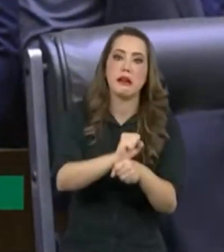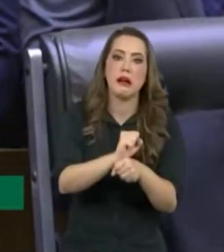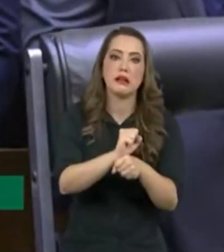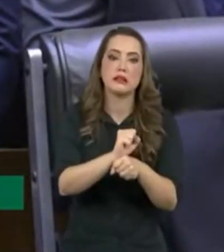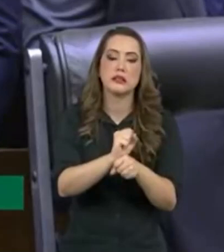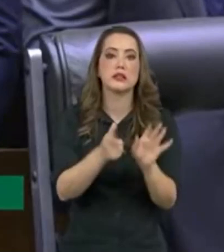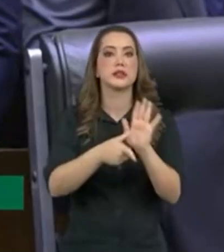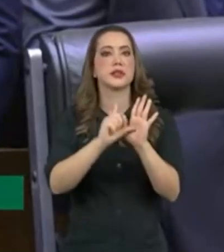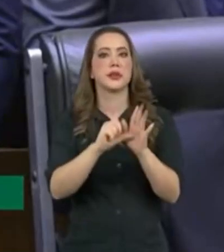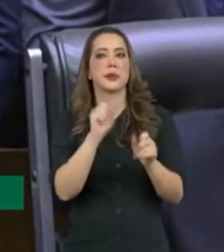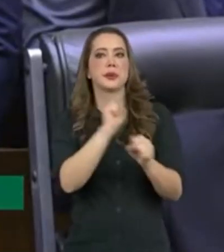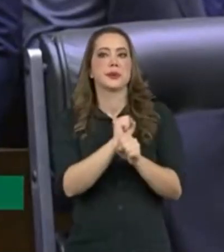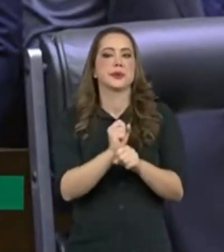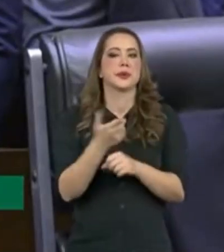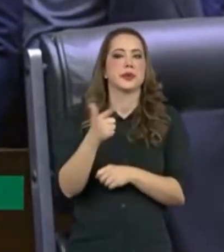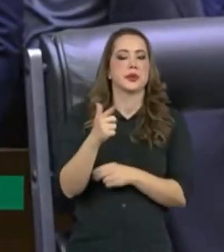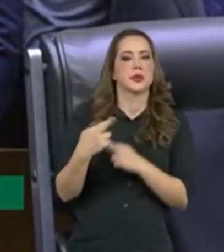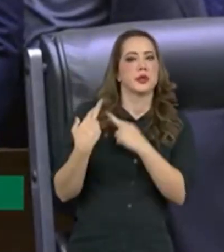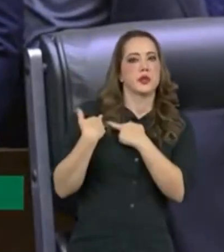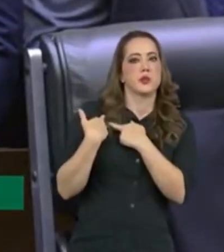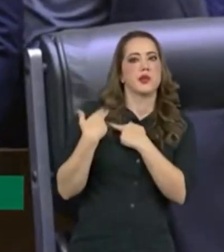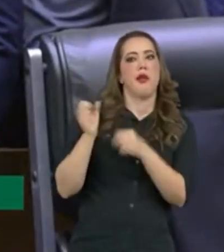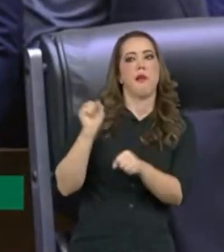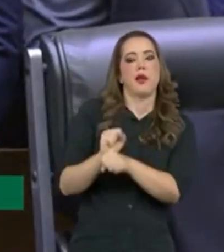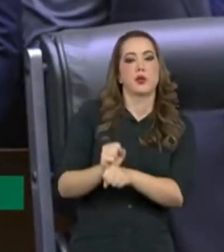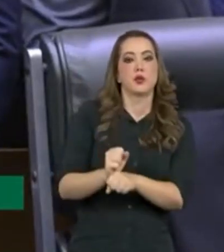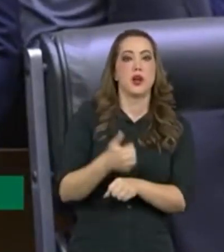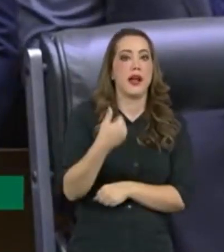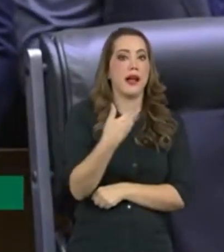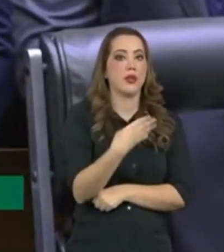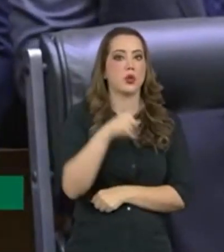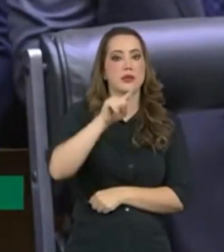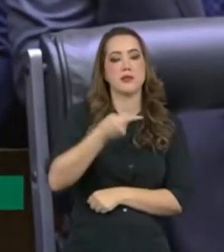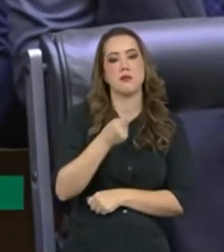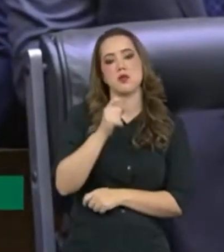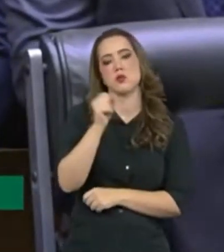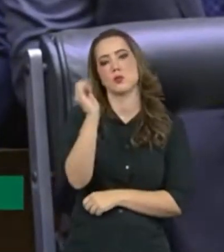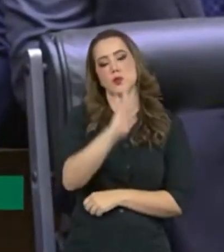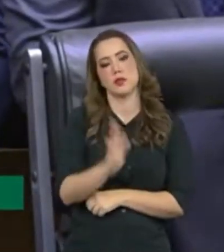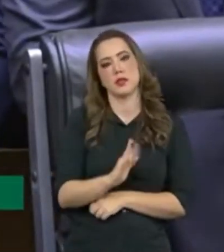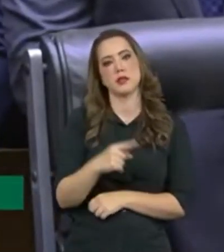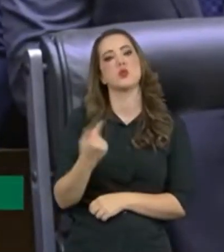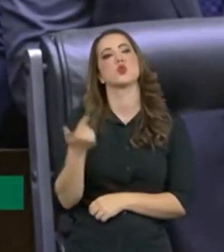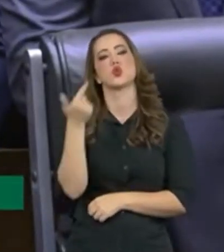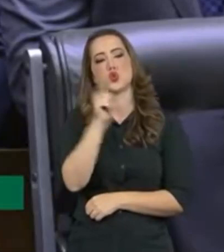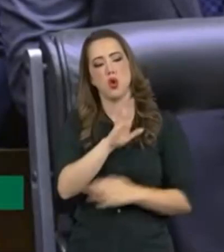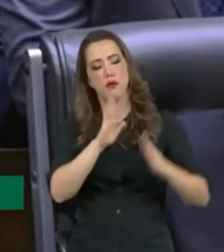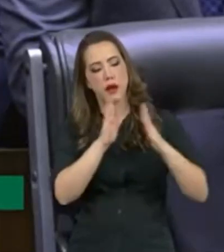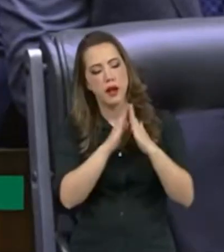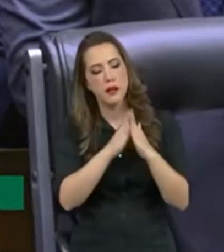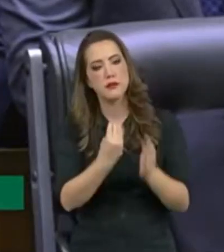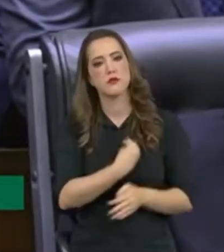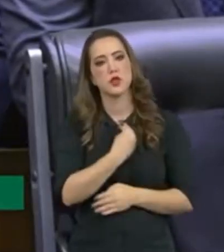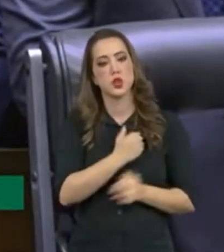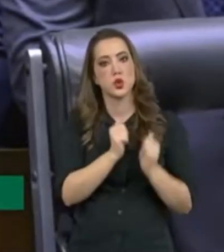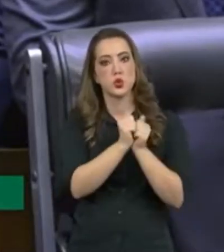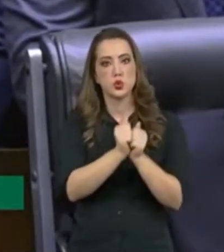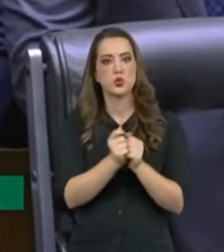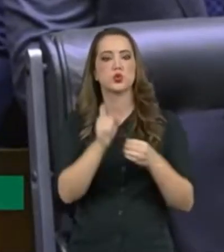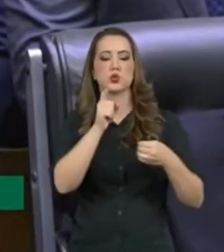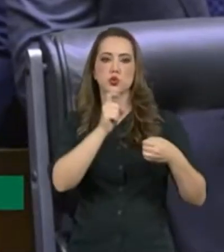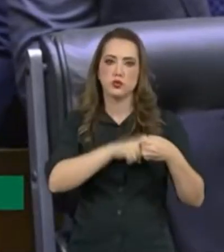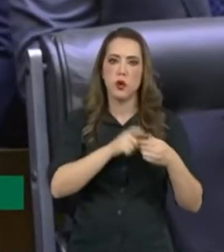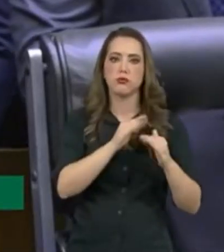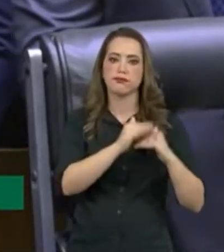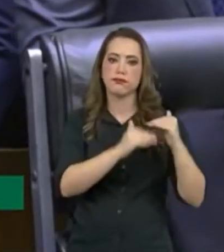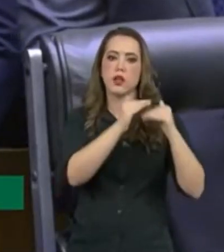irresponsavelmente paralisadas, que são mais de 14 mil no país. Vamos retomar o Minha Casa Minha Vida e estruturar um novo